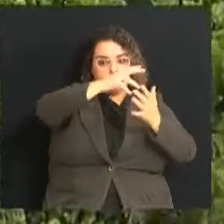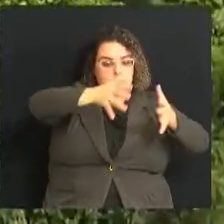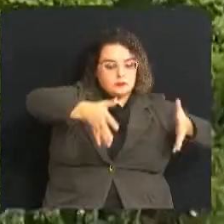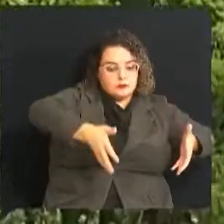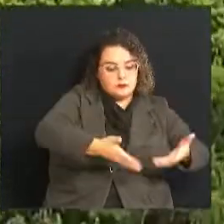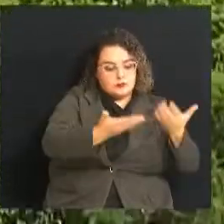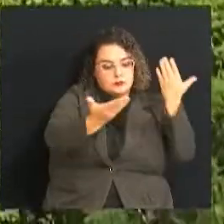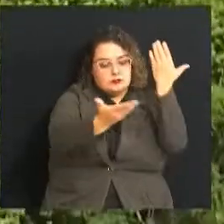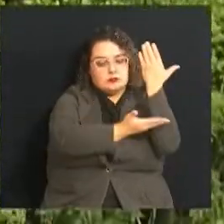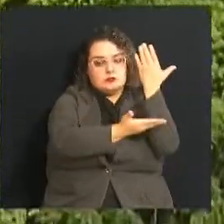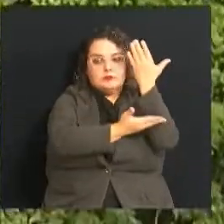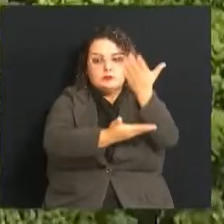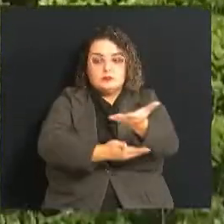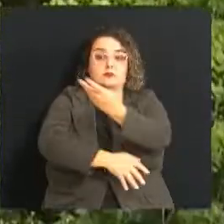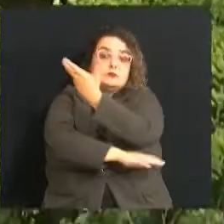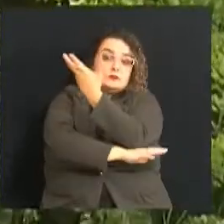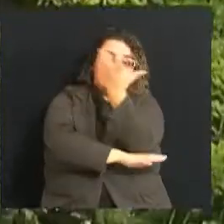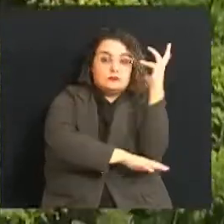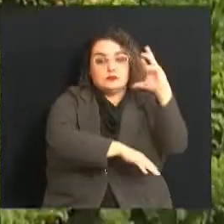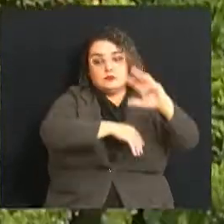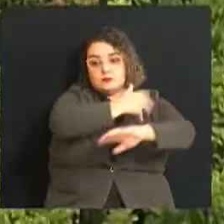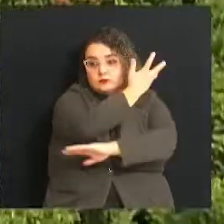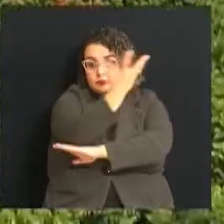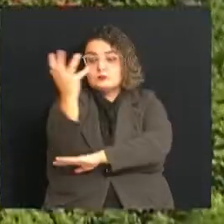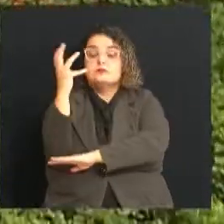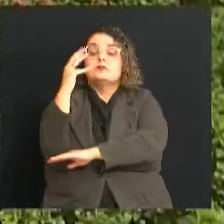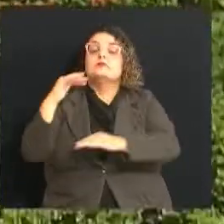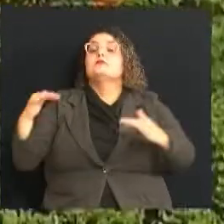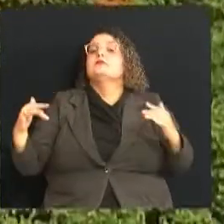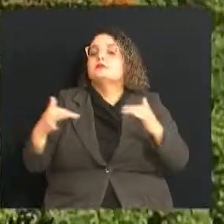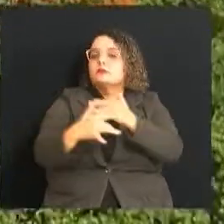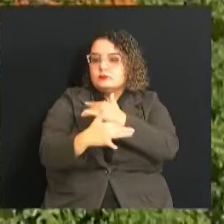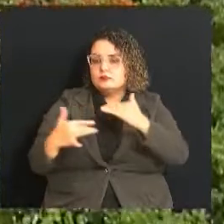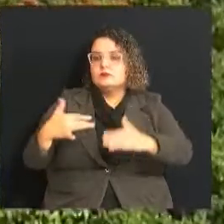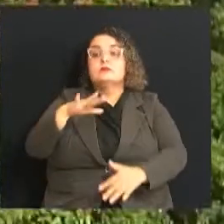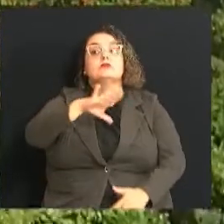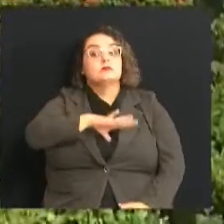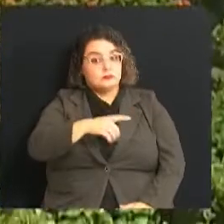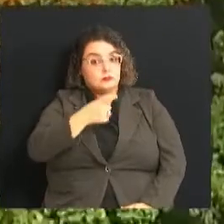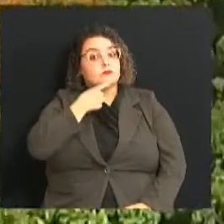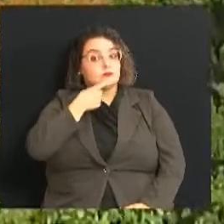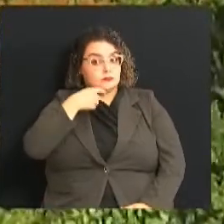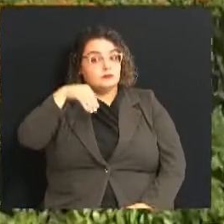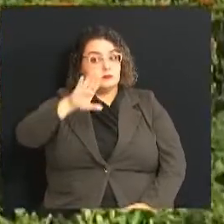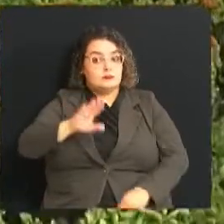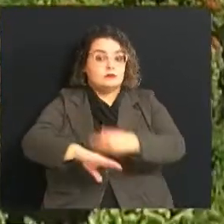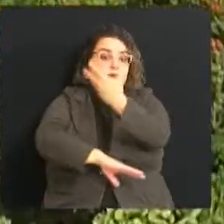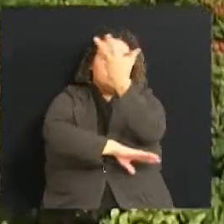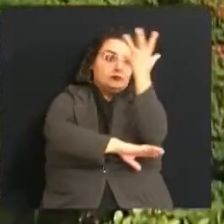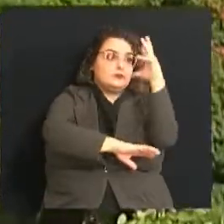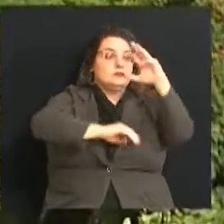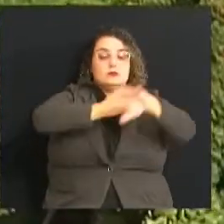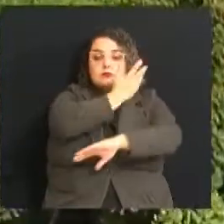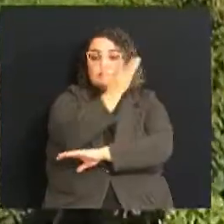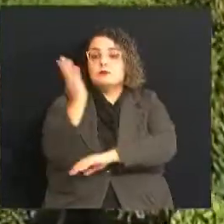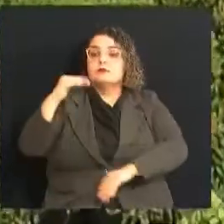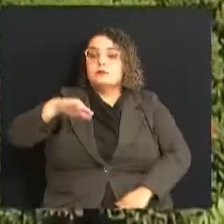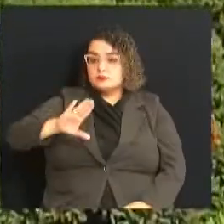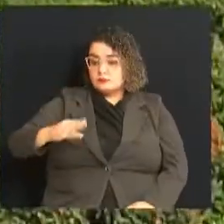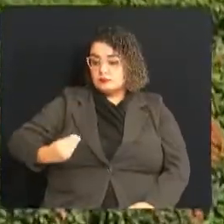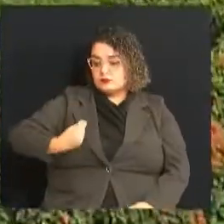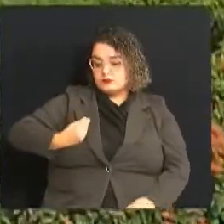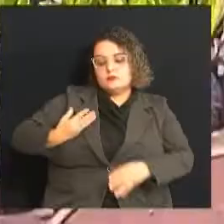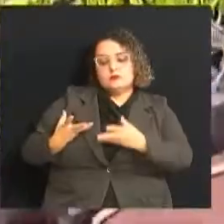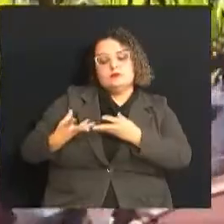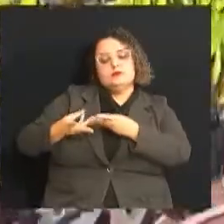da arborização urbana. Com isso, agora Campinas terá o programa Mais Árvores, Mais Qualidade de Vida, com o